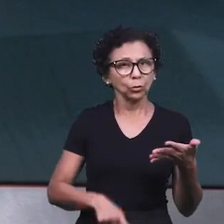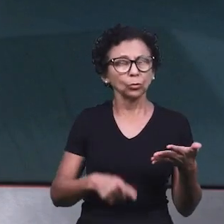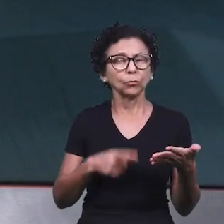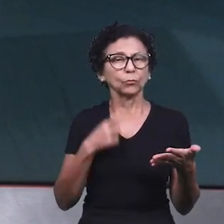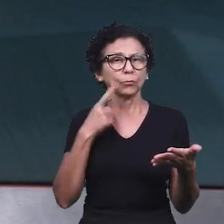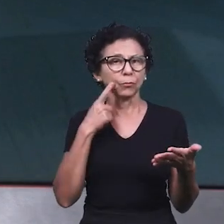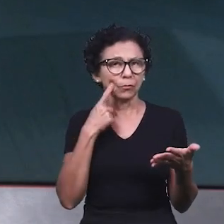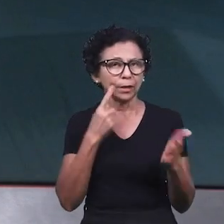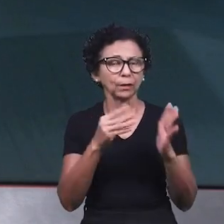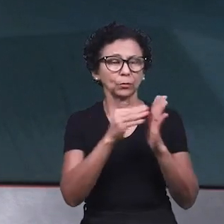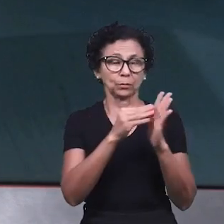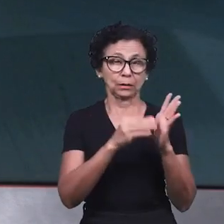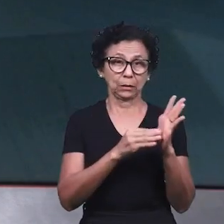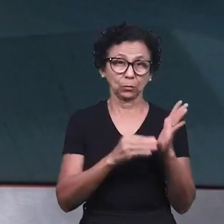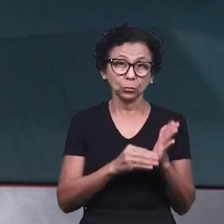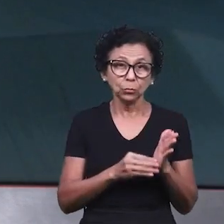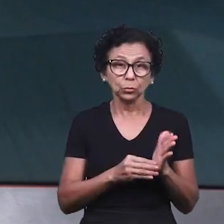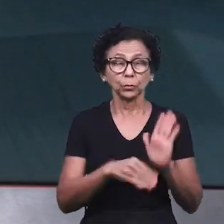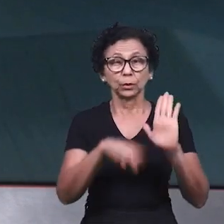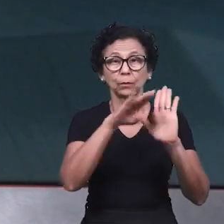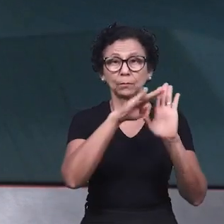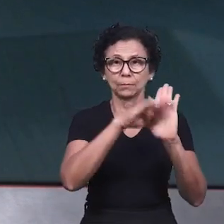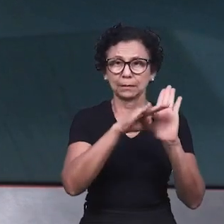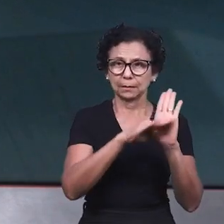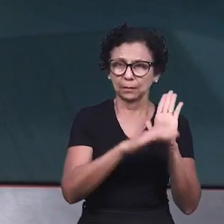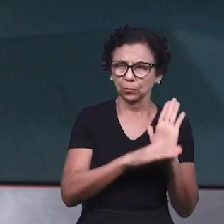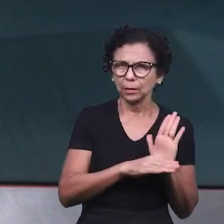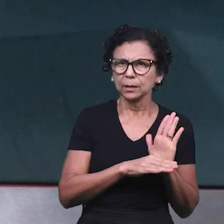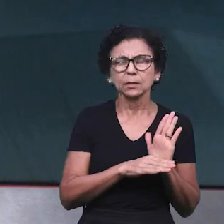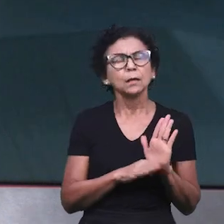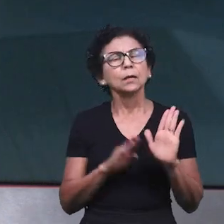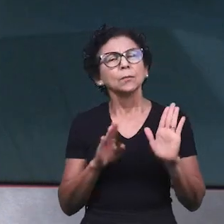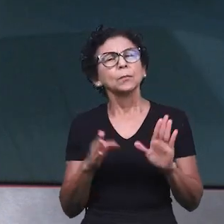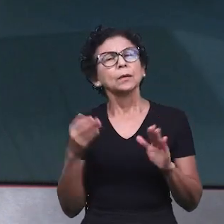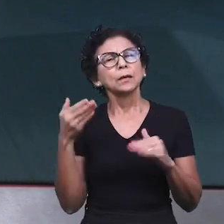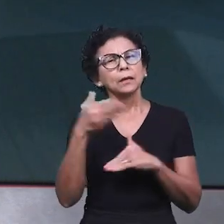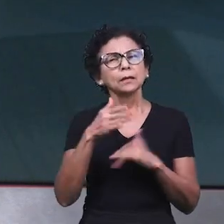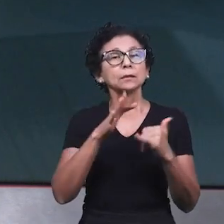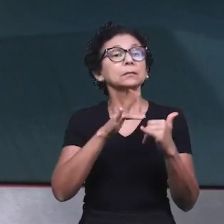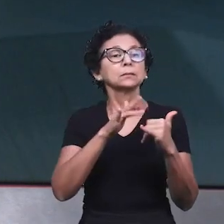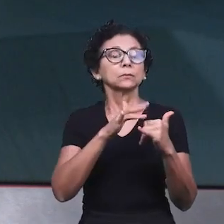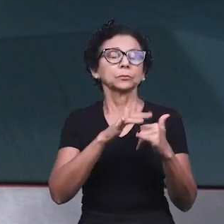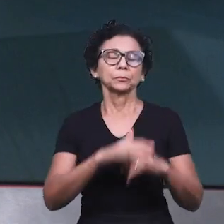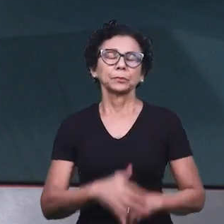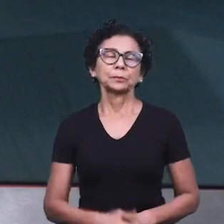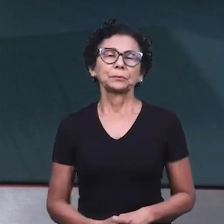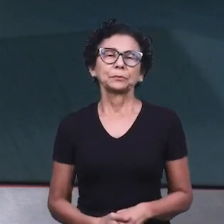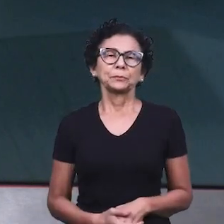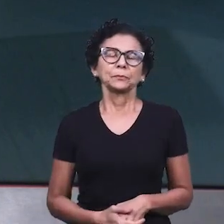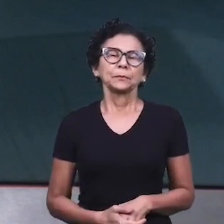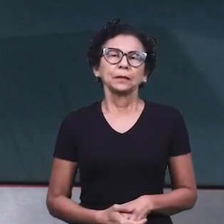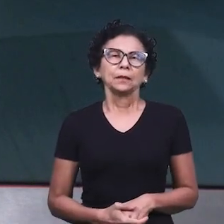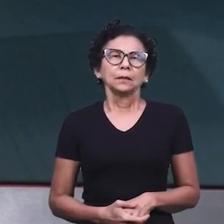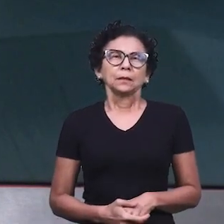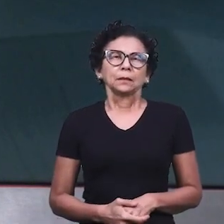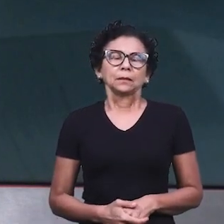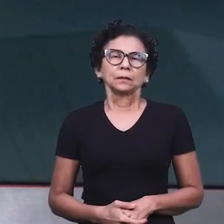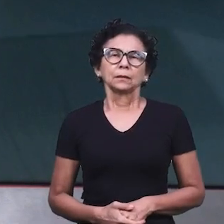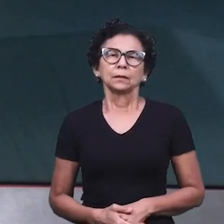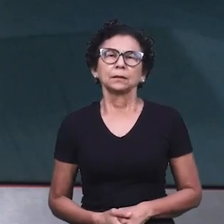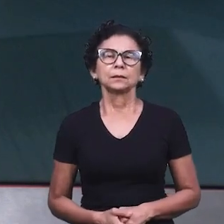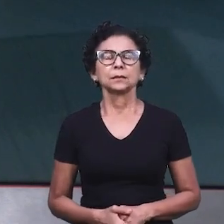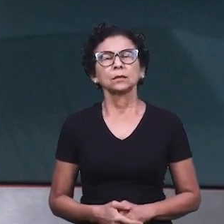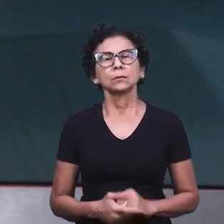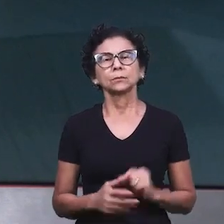anterior, porque de fato é uma sequência, você pode recorrer ao YouTube. Você